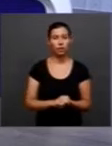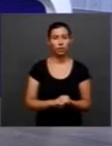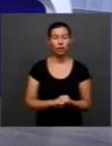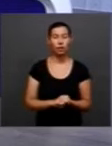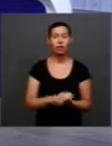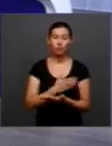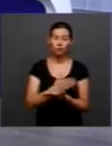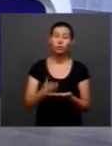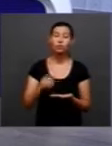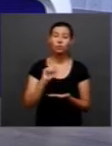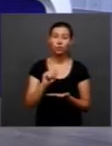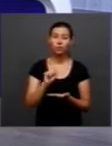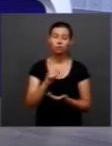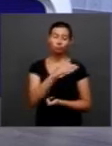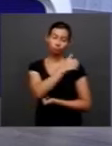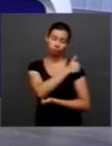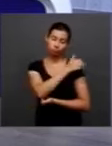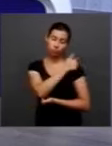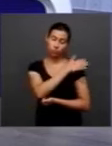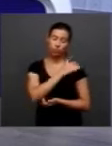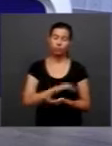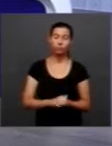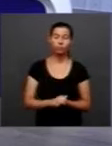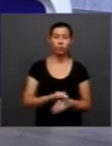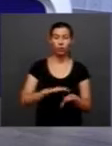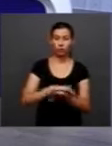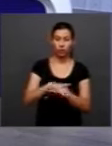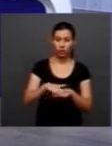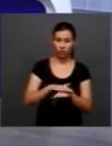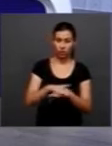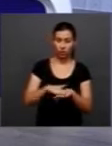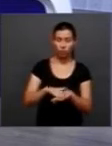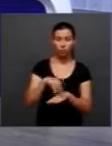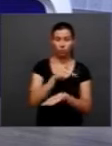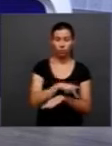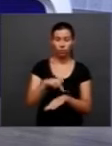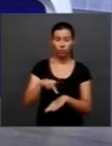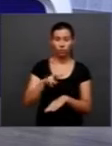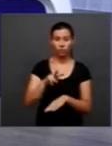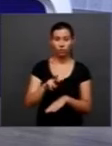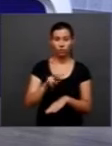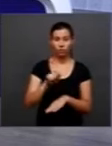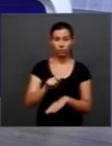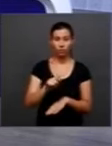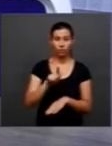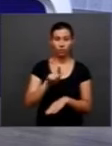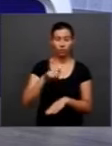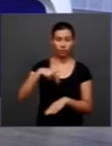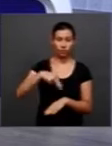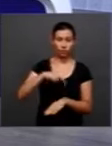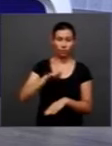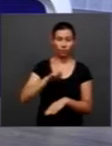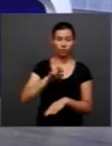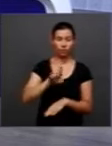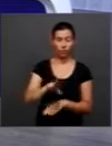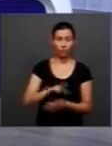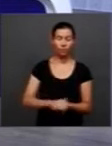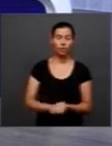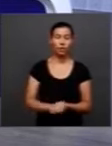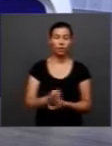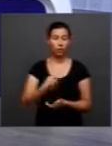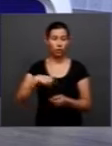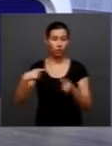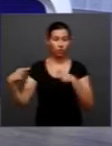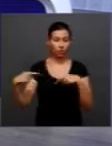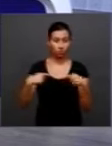Sim, com certeza. E até estava conversando com o professor Wagner. Toda vez que a gente traz esse debate para a instituição, não só voltada